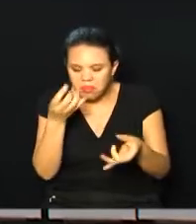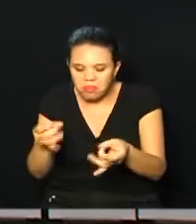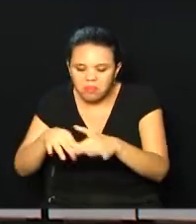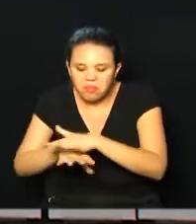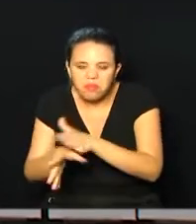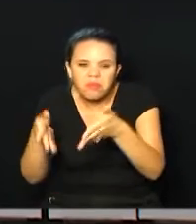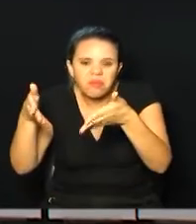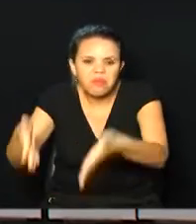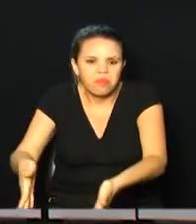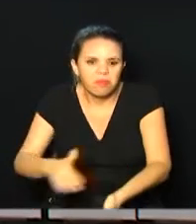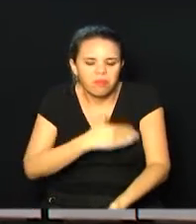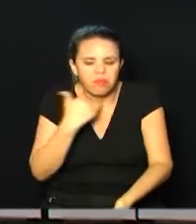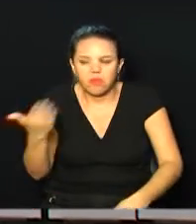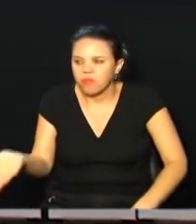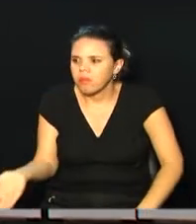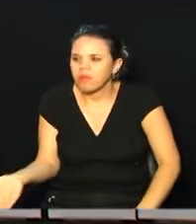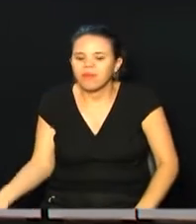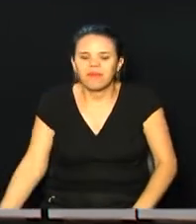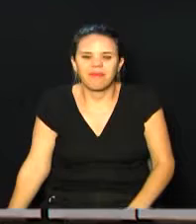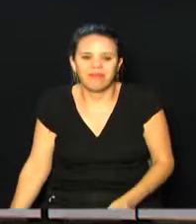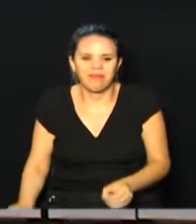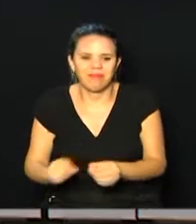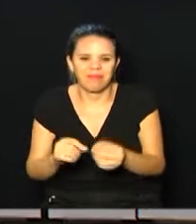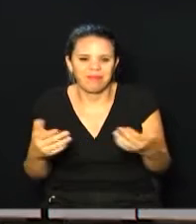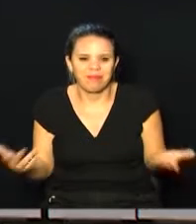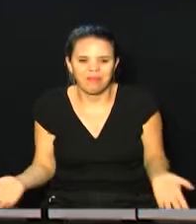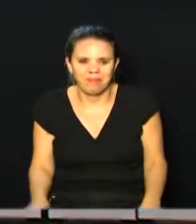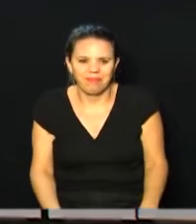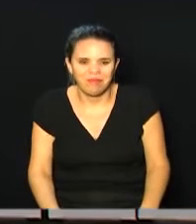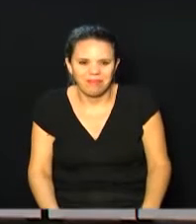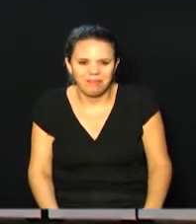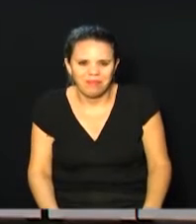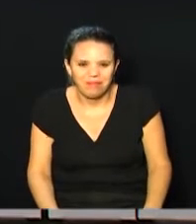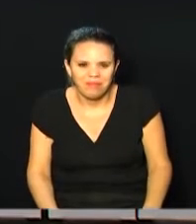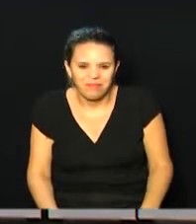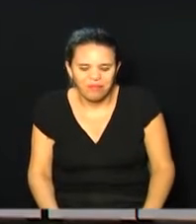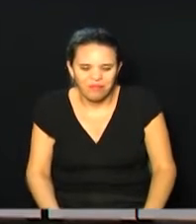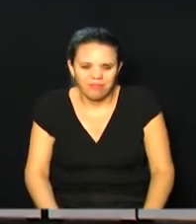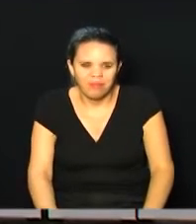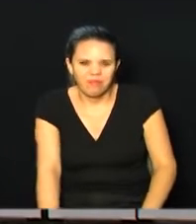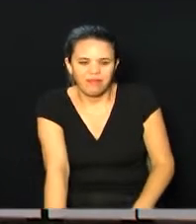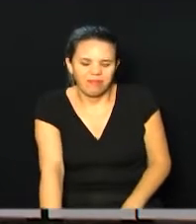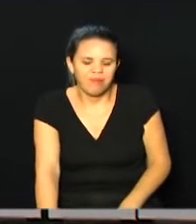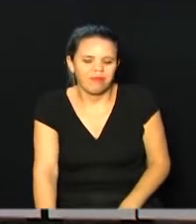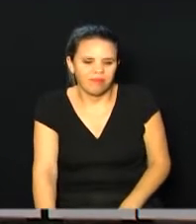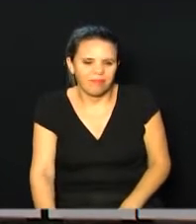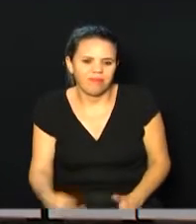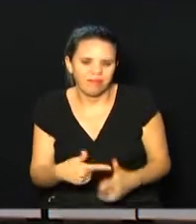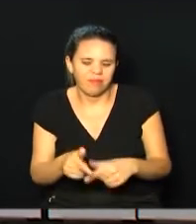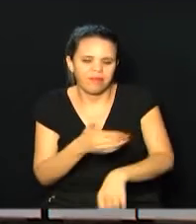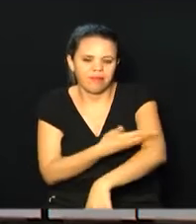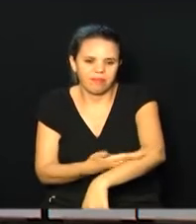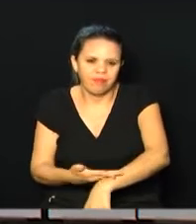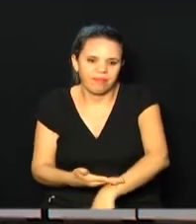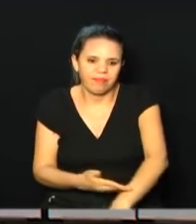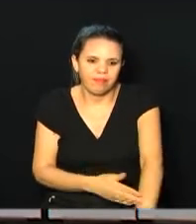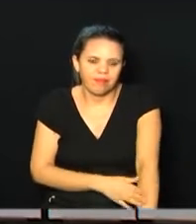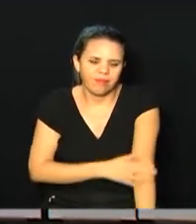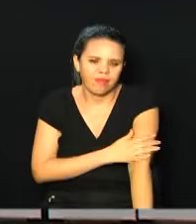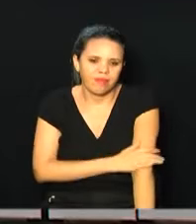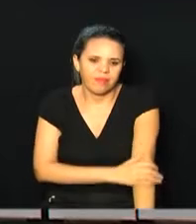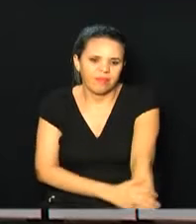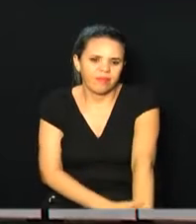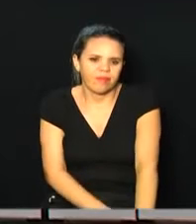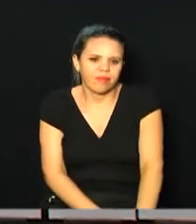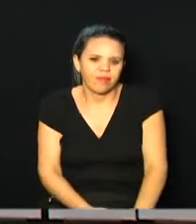cachorro morreu aqui, o que eu faço? Então, tem esse costume mesmo, porque a gente sempre se